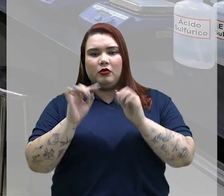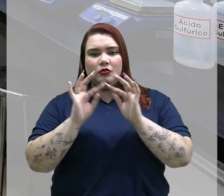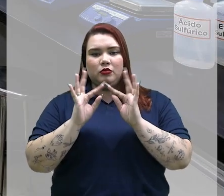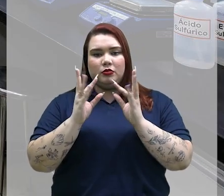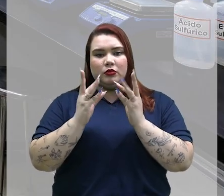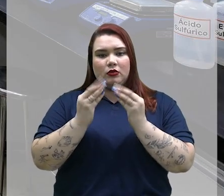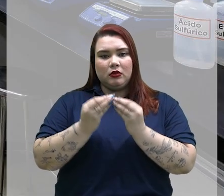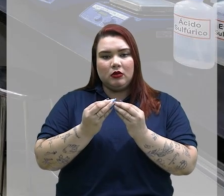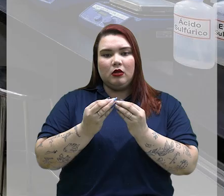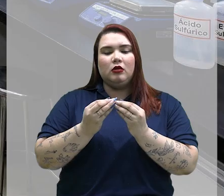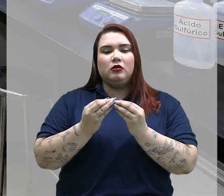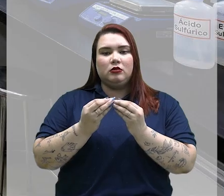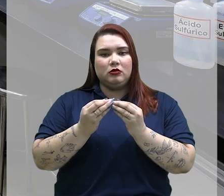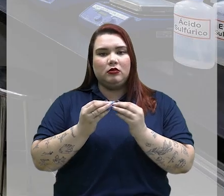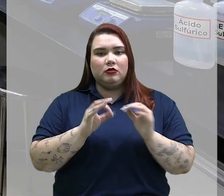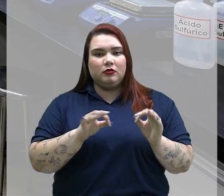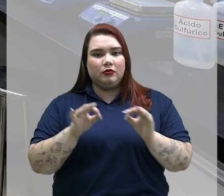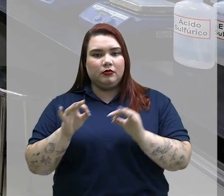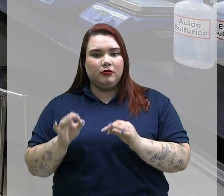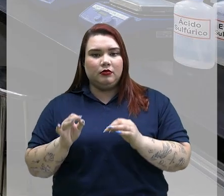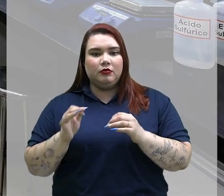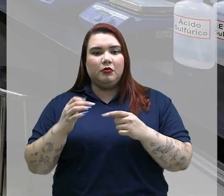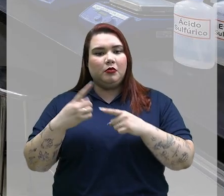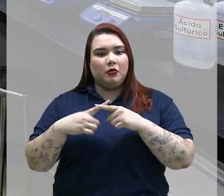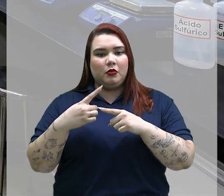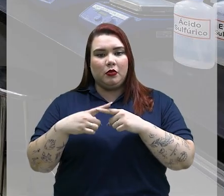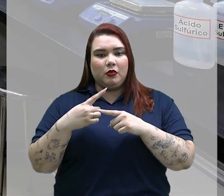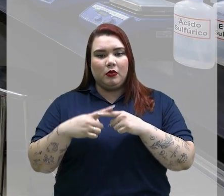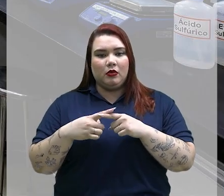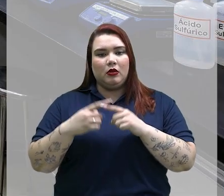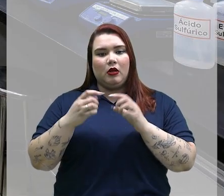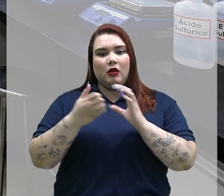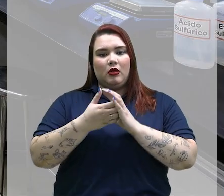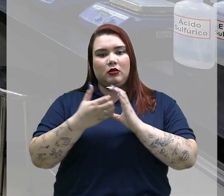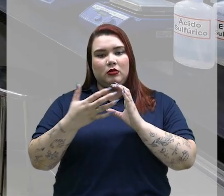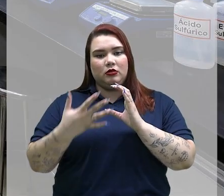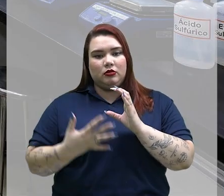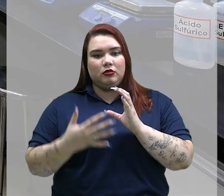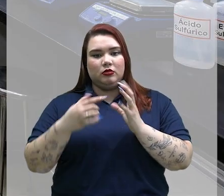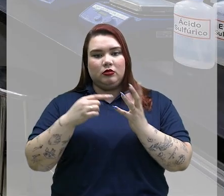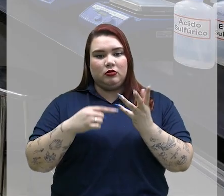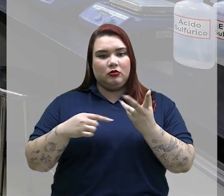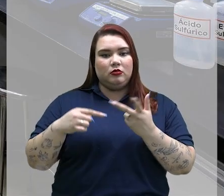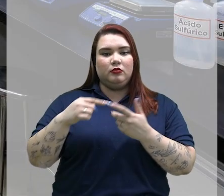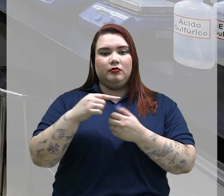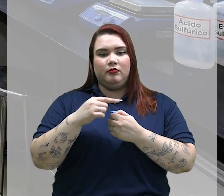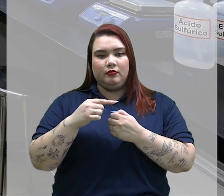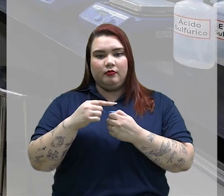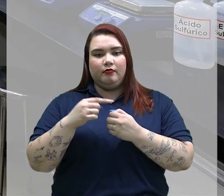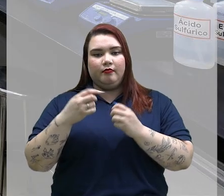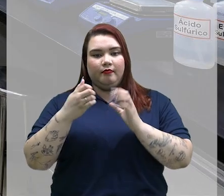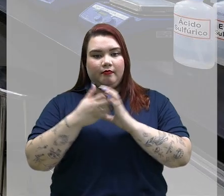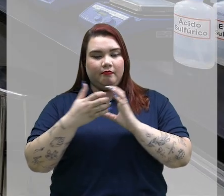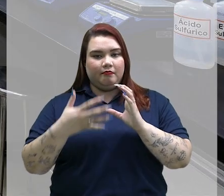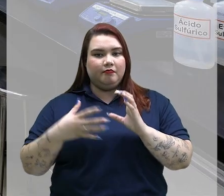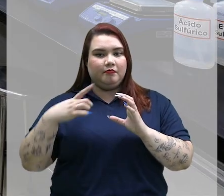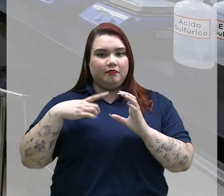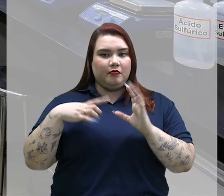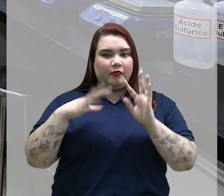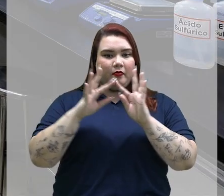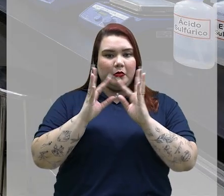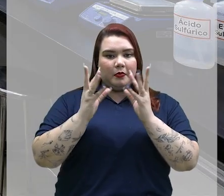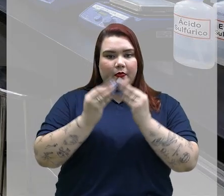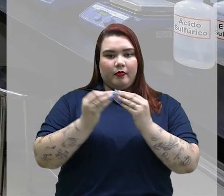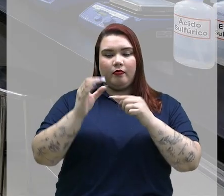compostos? Justamente, por conta das propriedades e das características que esse elemento possui, que